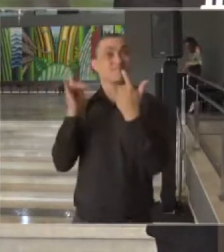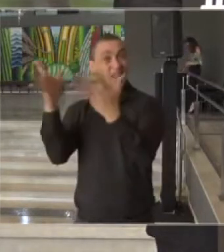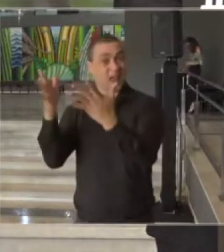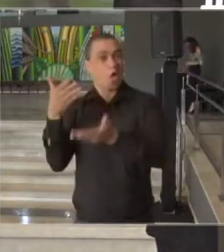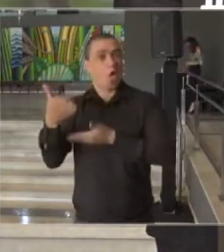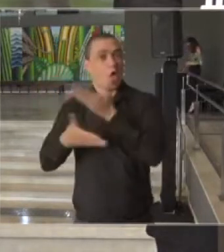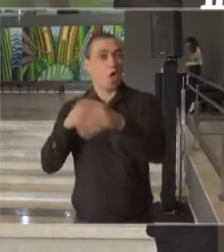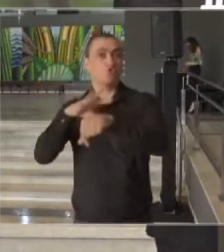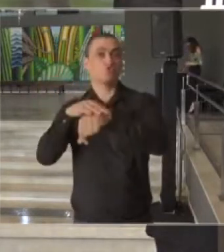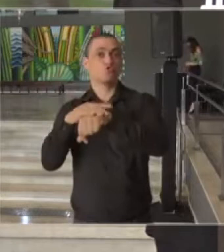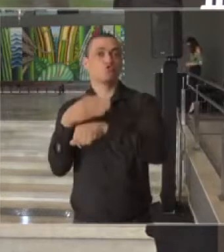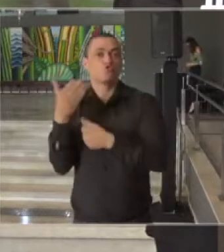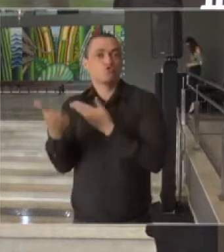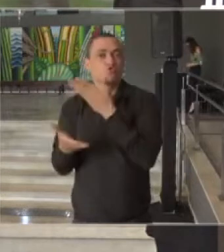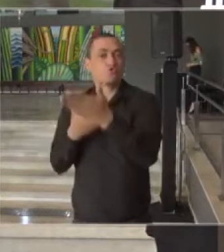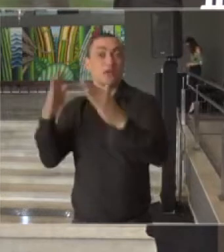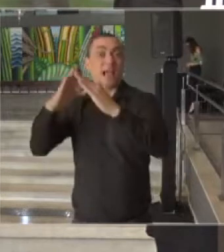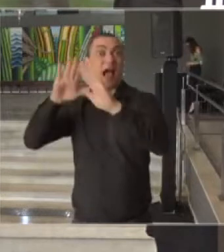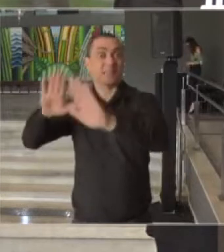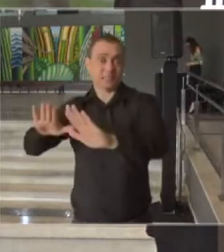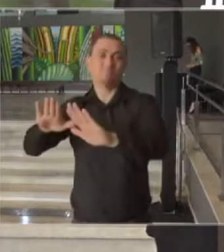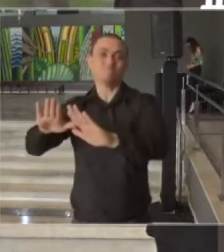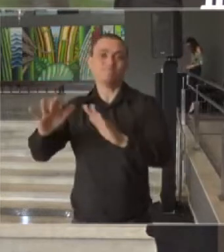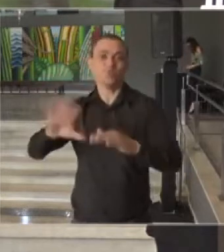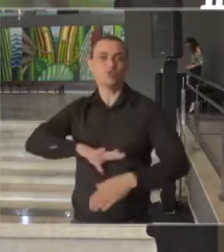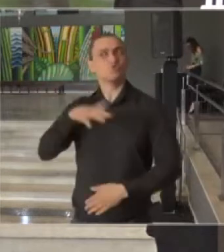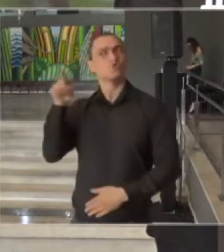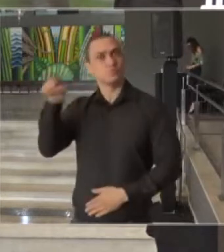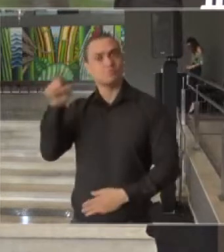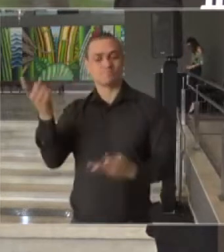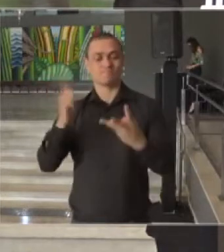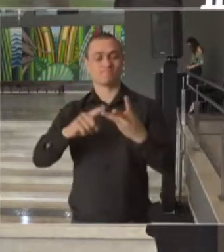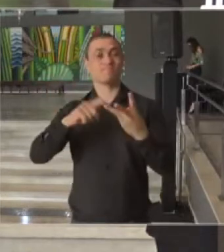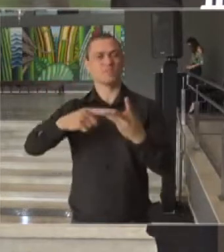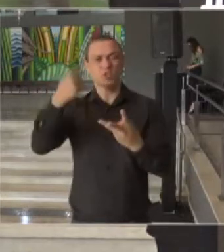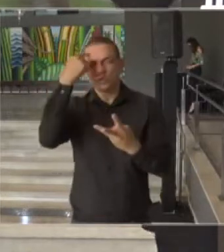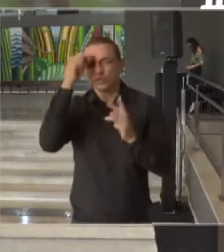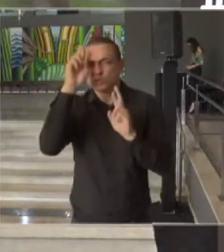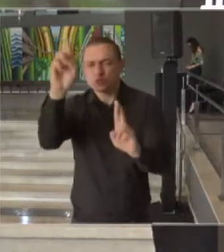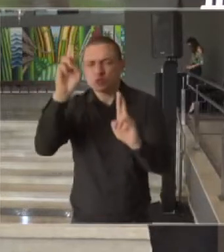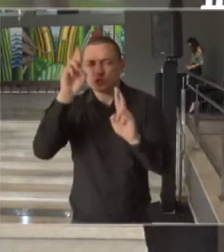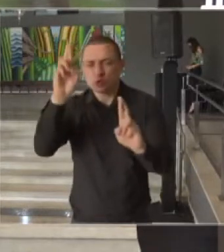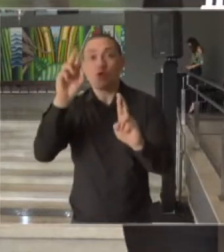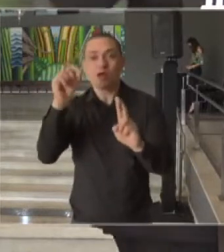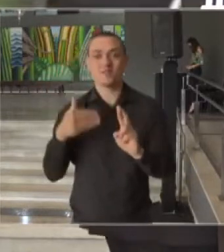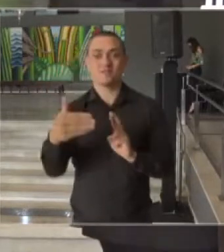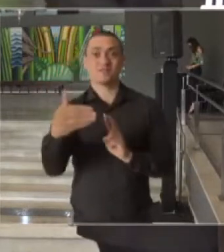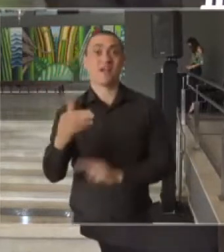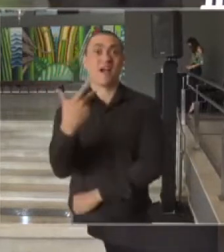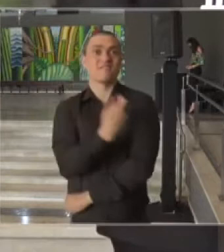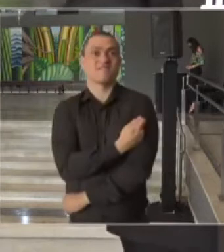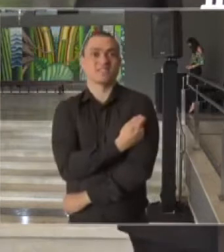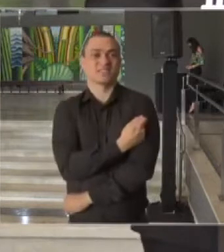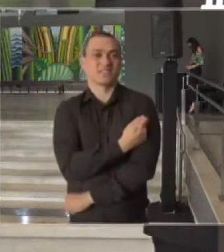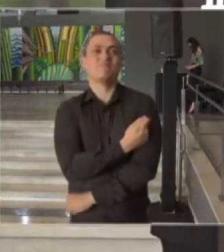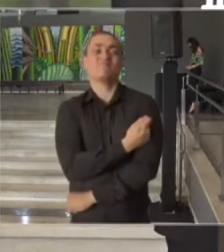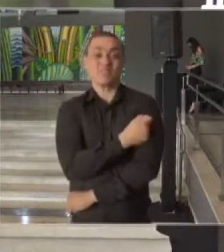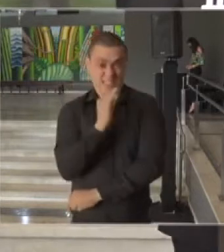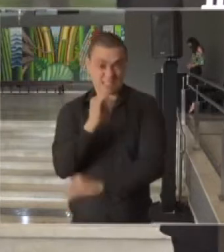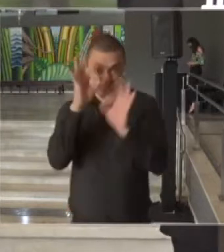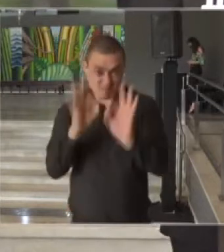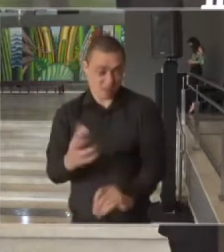estão em tratamentos em suas casas e esperança a esperança com a vacina a solução